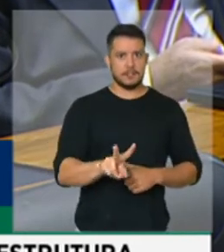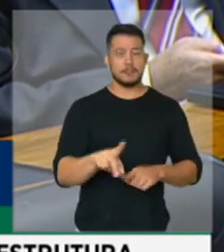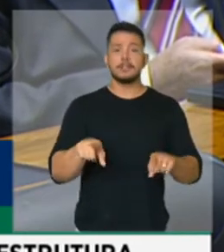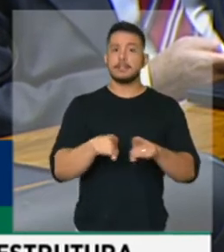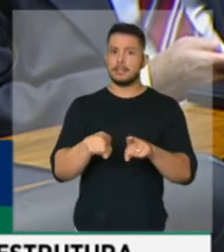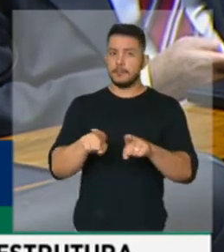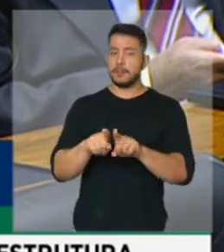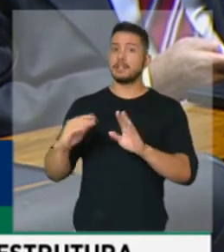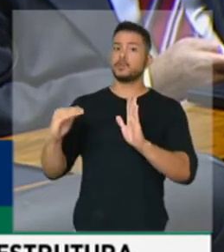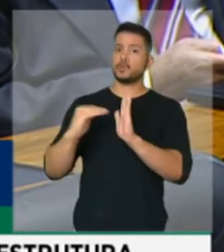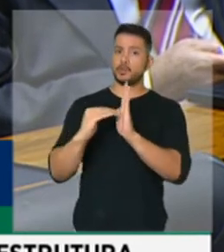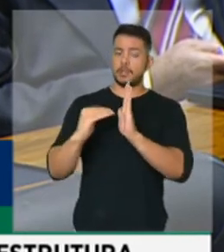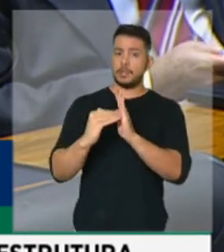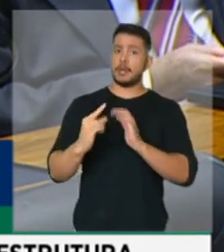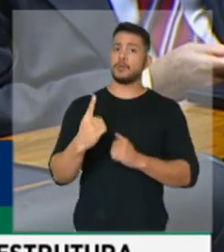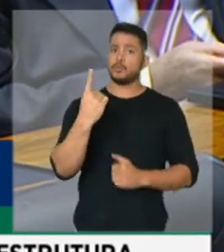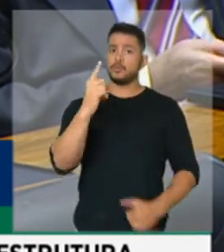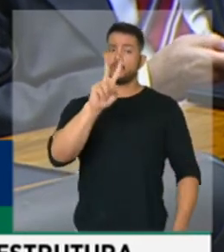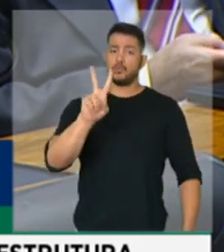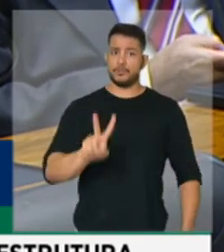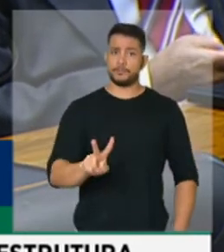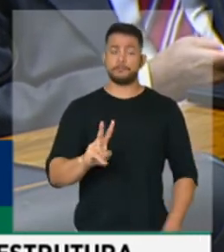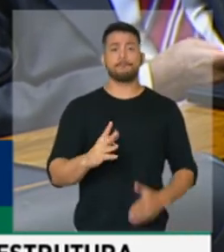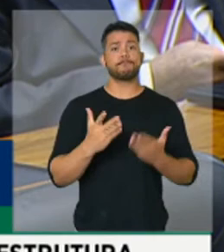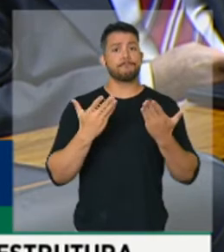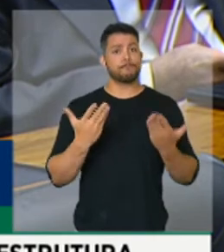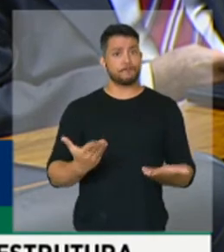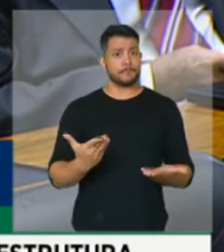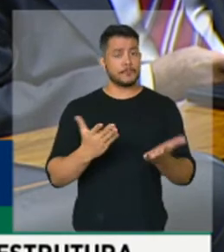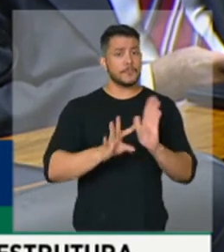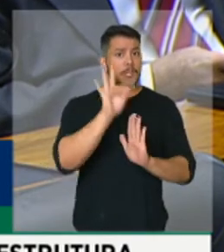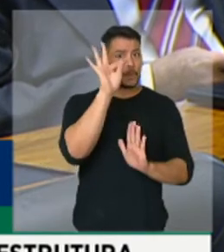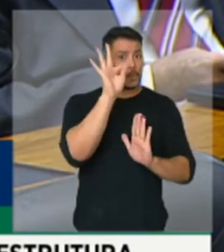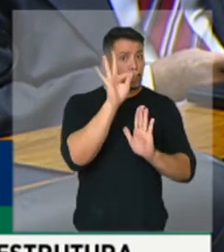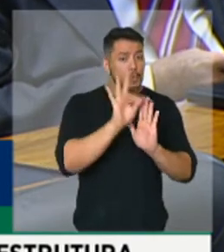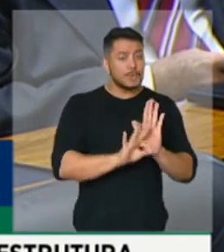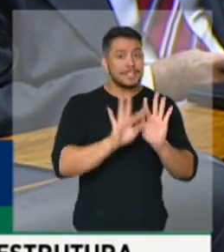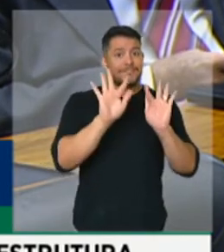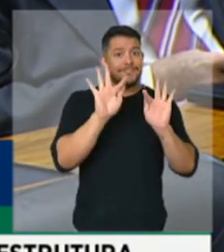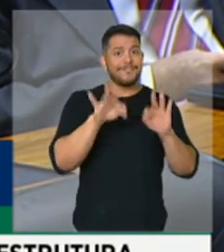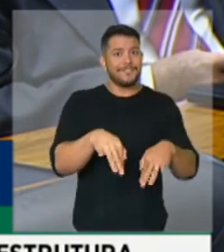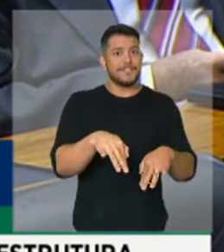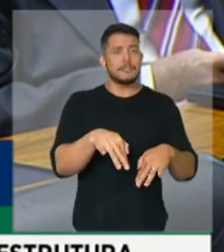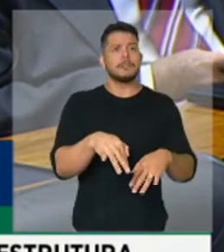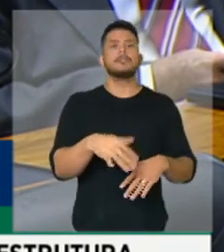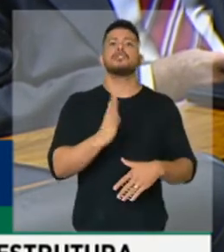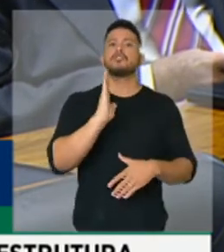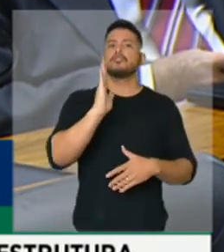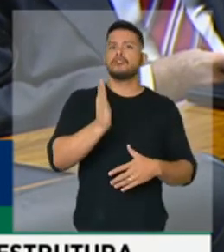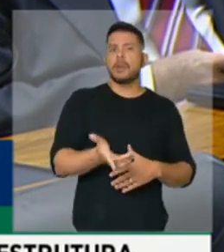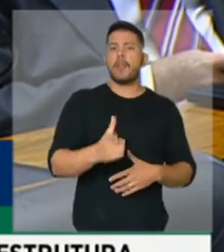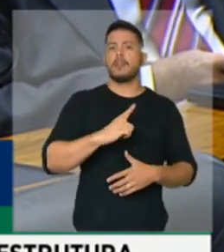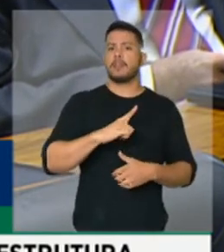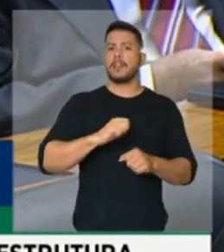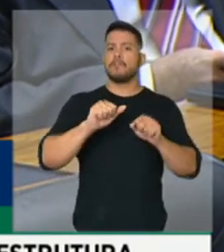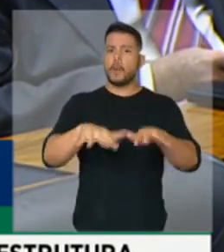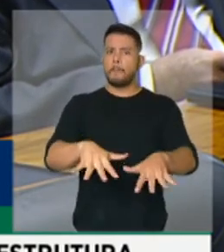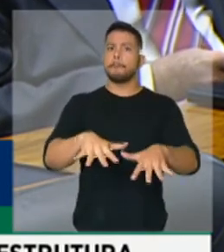do Senado Federal 1 vez. Ou seja, o texto final da MP foi referendado pelo